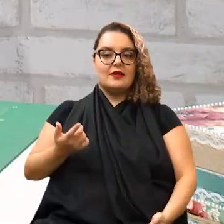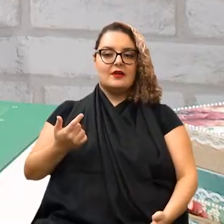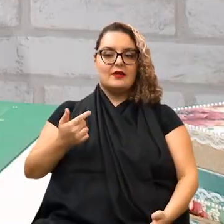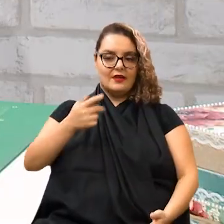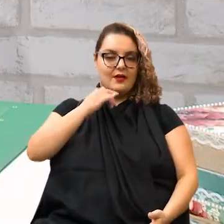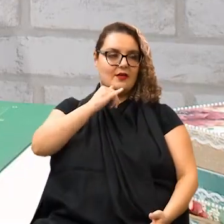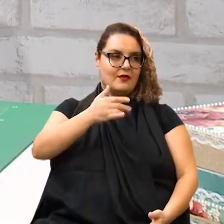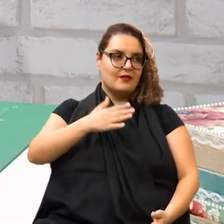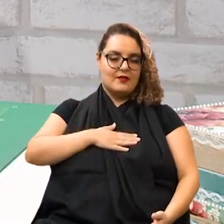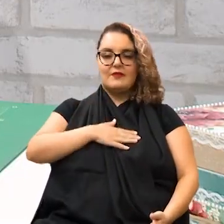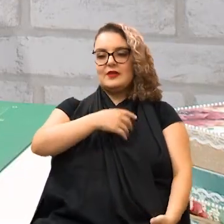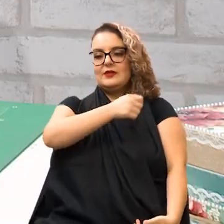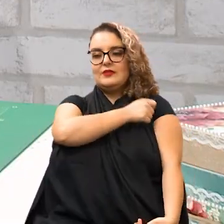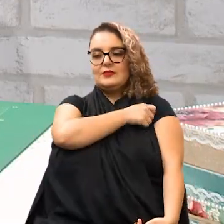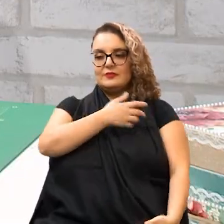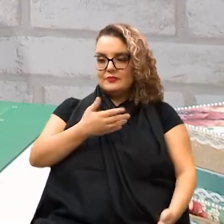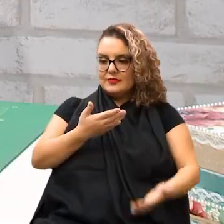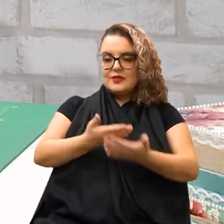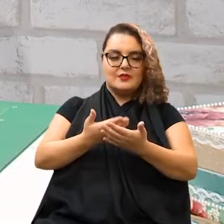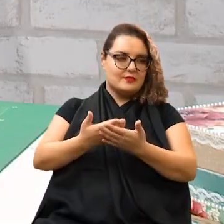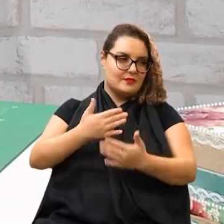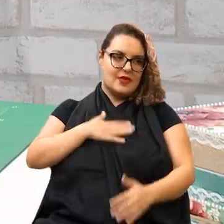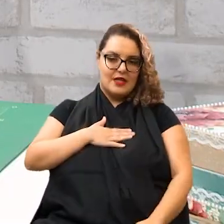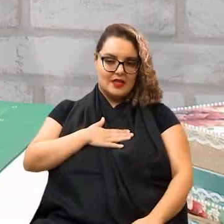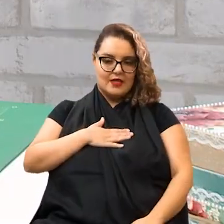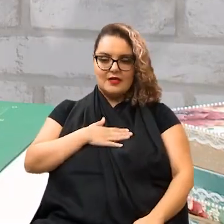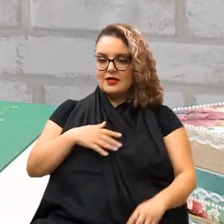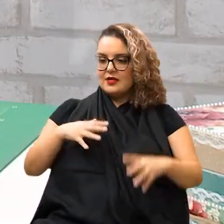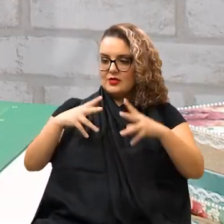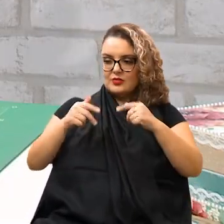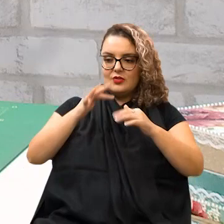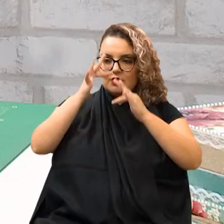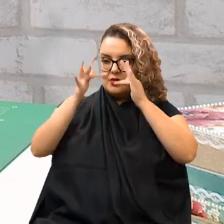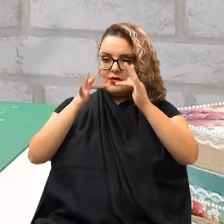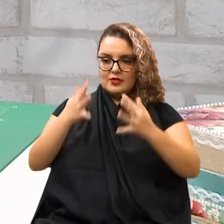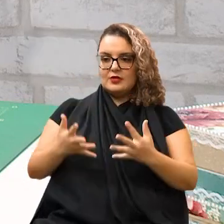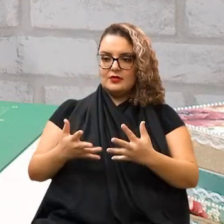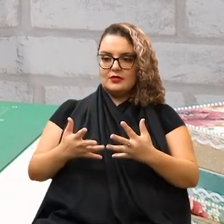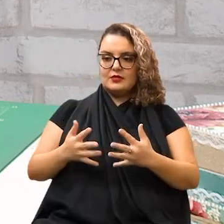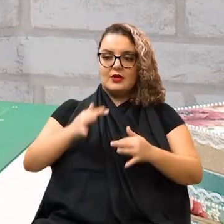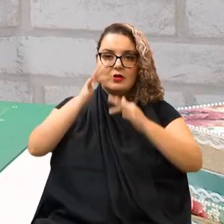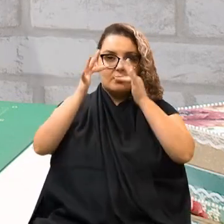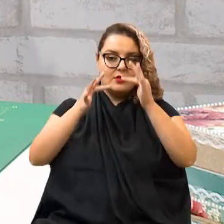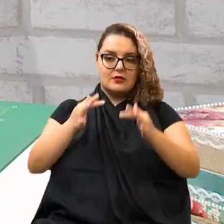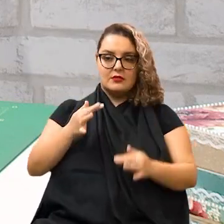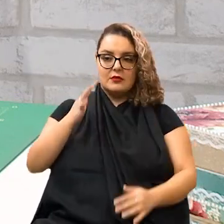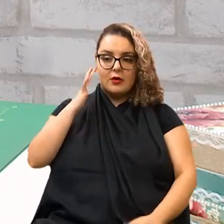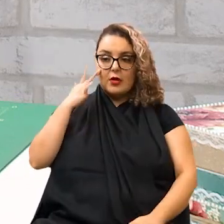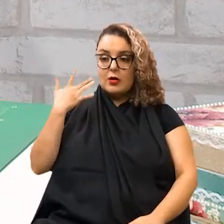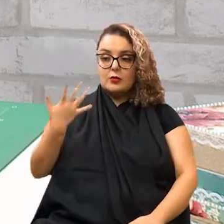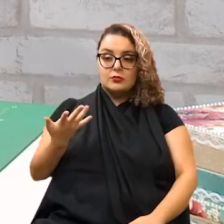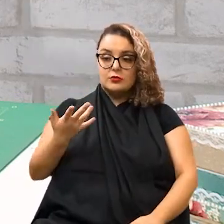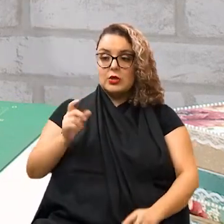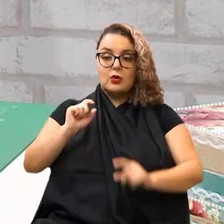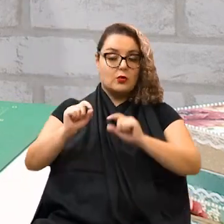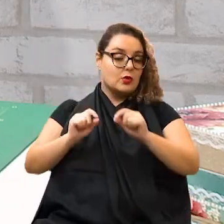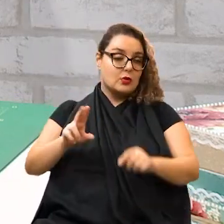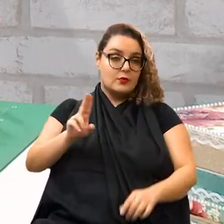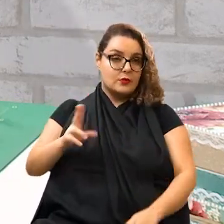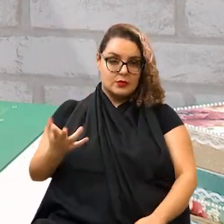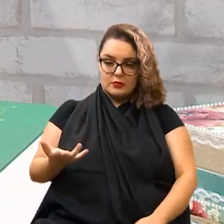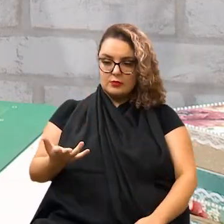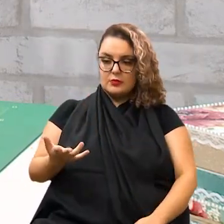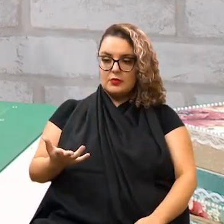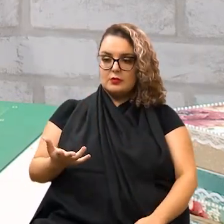eu falo, sabe, no inbox, eu mando mensagem, então todas essas mensagens, todas essas flores aqui, por exemplo, eu não sei o que eu vou usar,